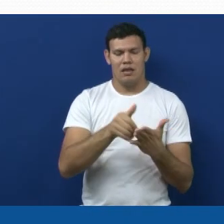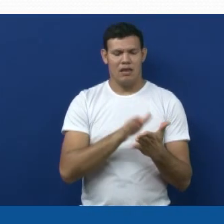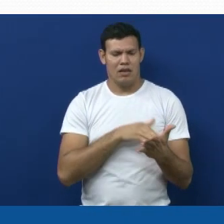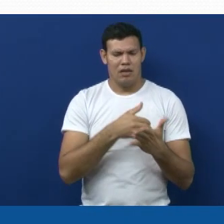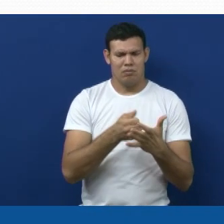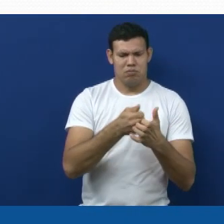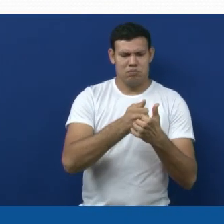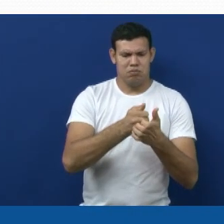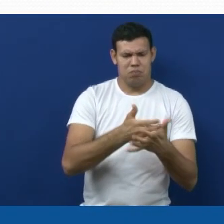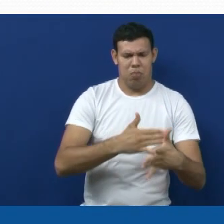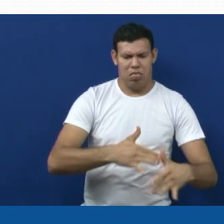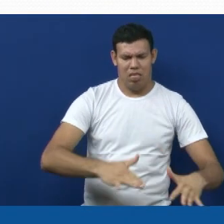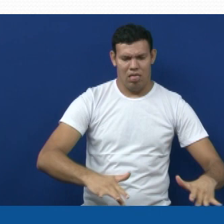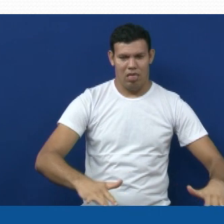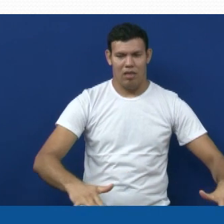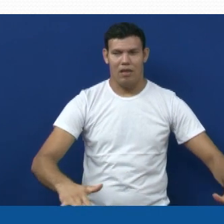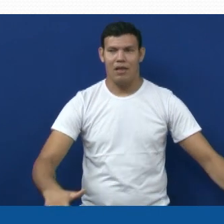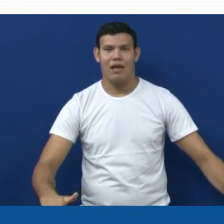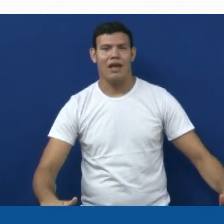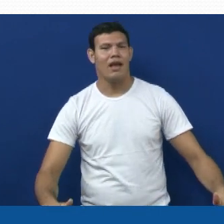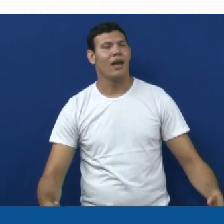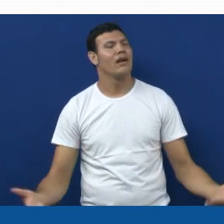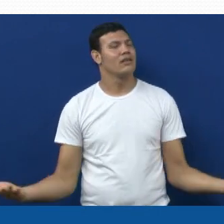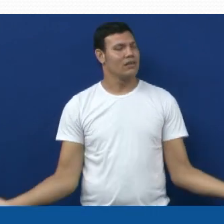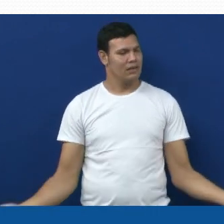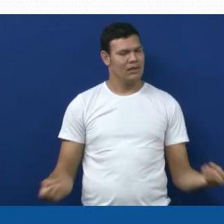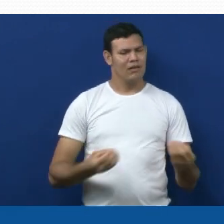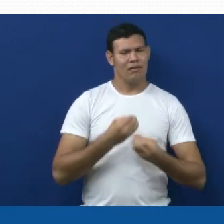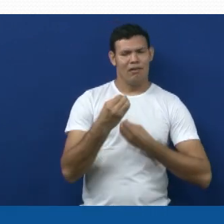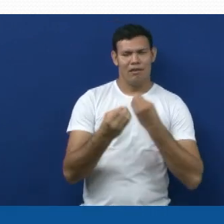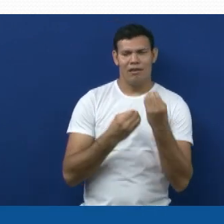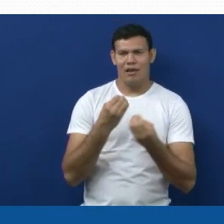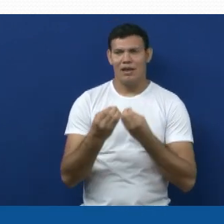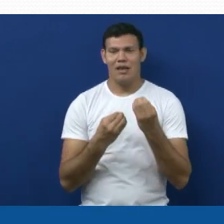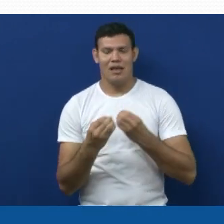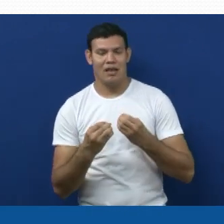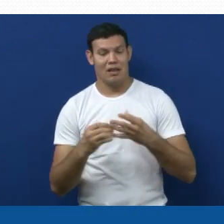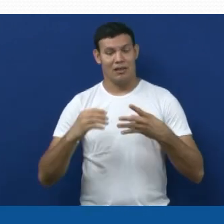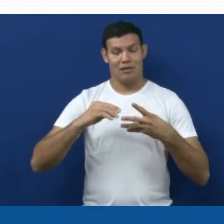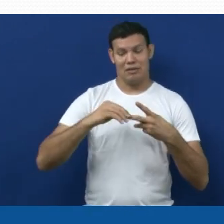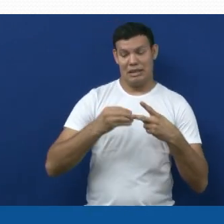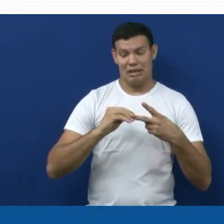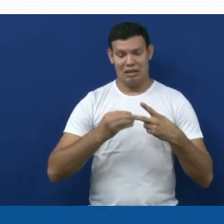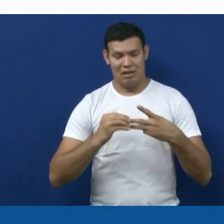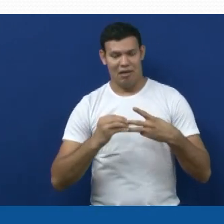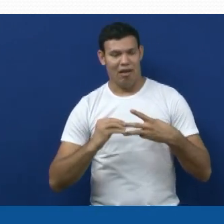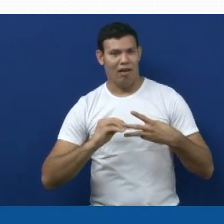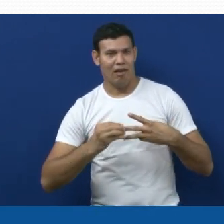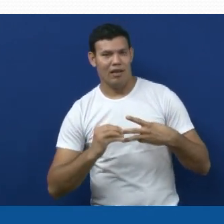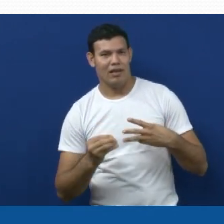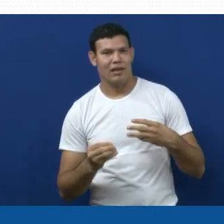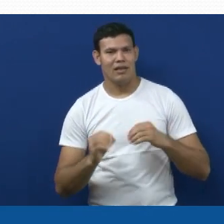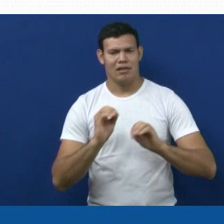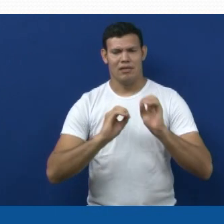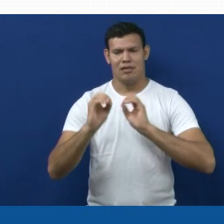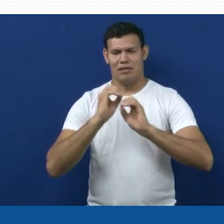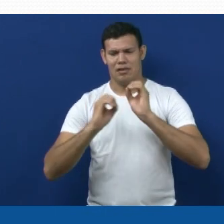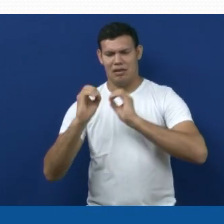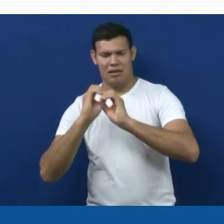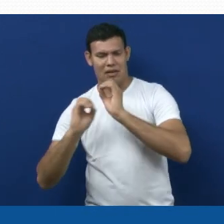físico. Então, o que é o estado físico? É o estado em que as moléculas da matéria se encontram, a forma como elas